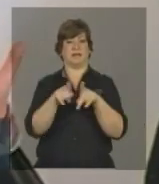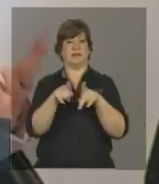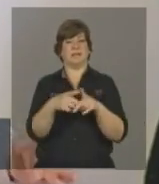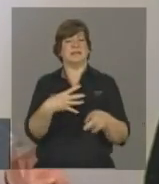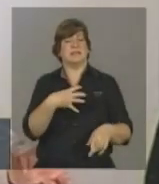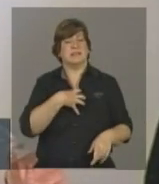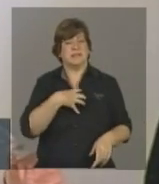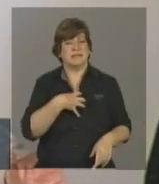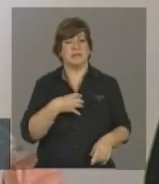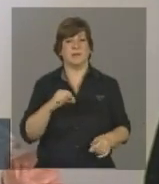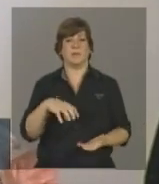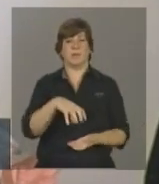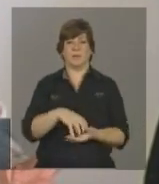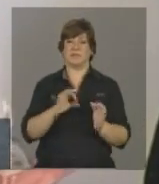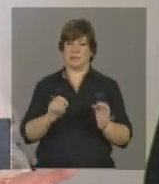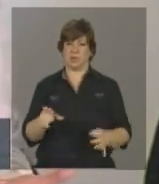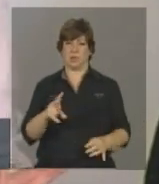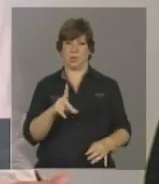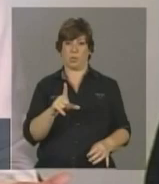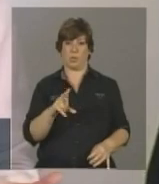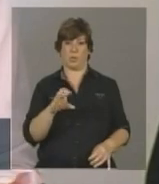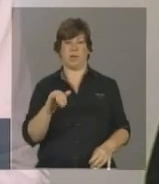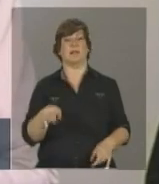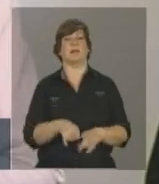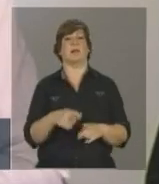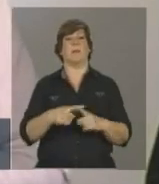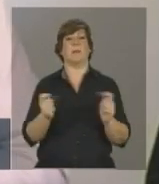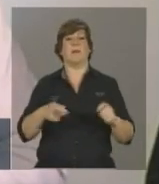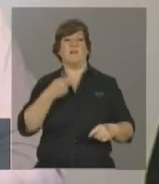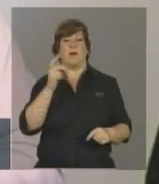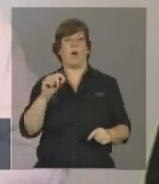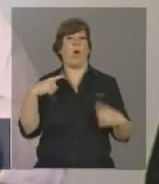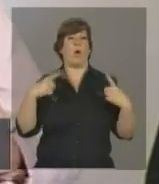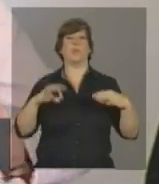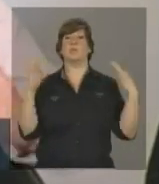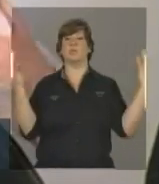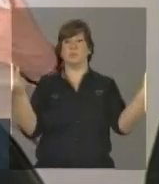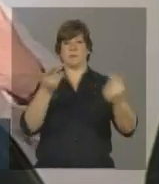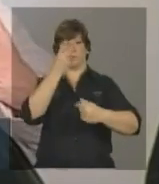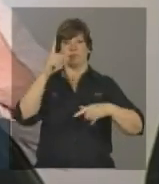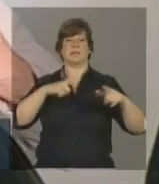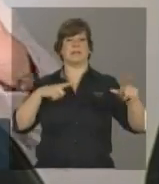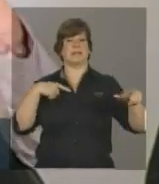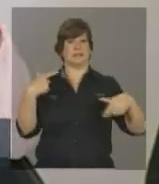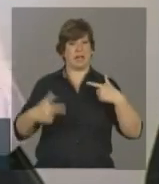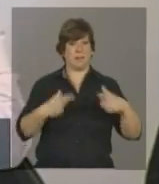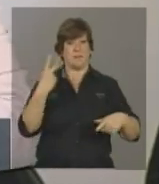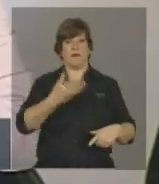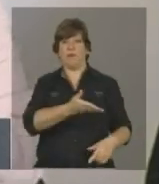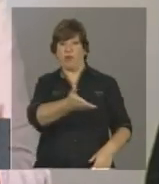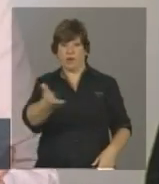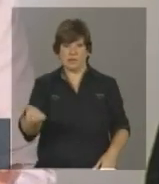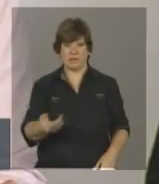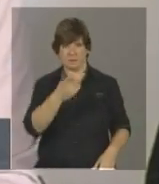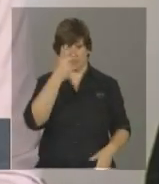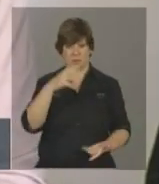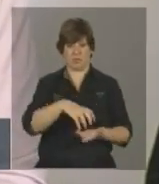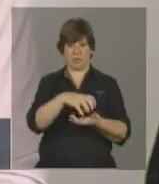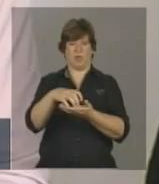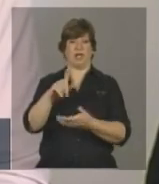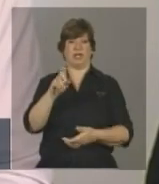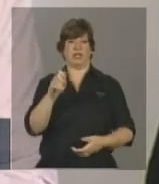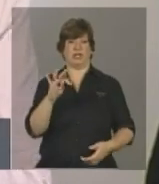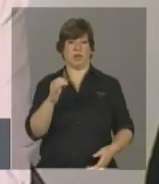sentimento de equipe, não é, Luciana? Que eu acho que a gente pode dizer que há, onde todas as pessoas estão trabalhando para que vocês, que são entidades